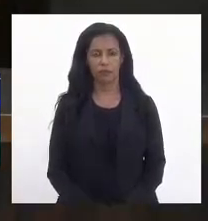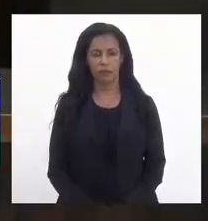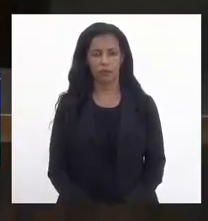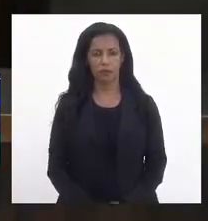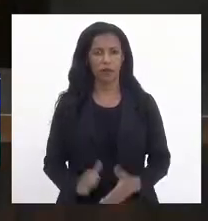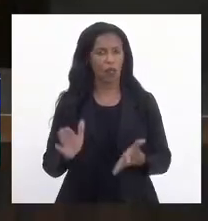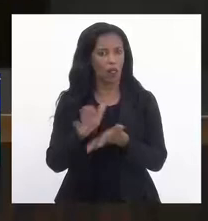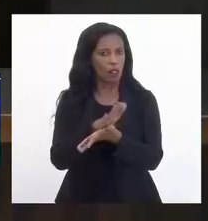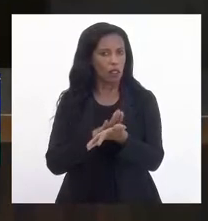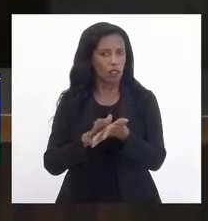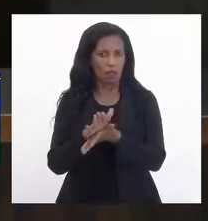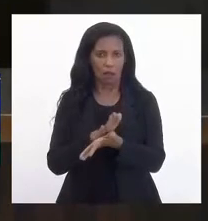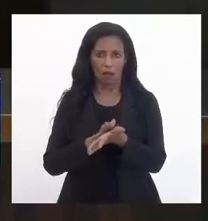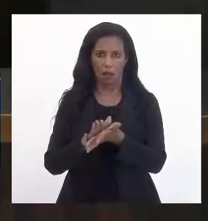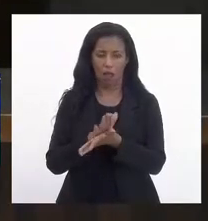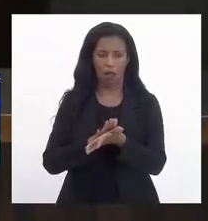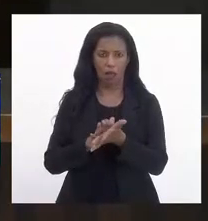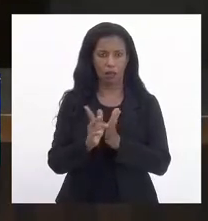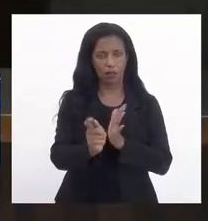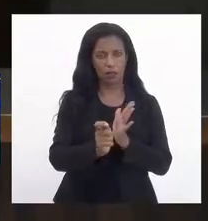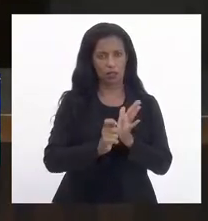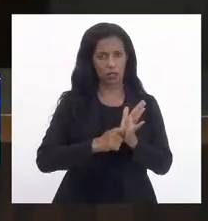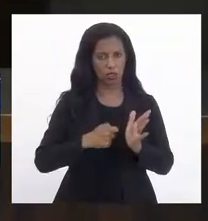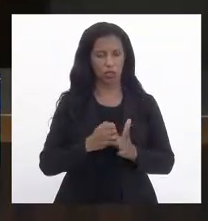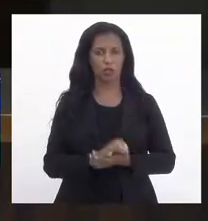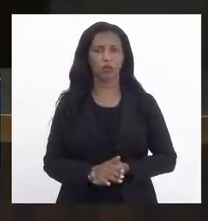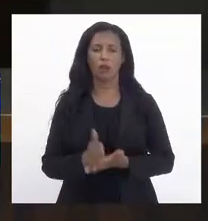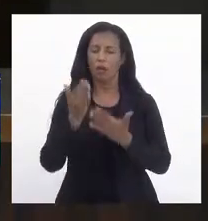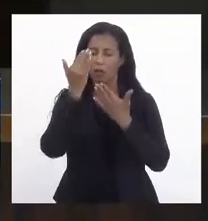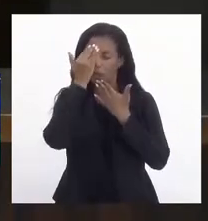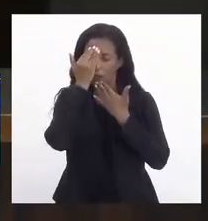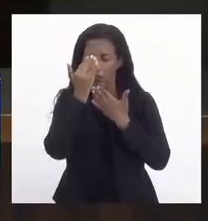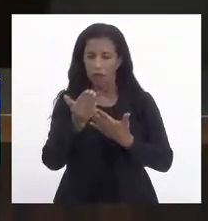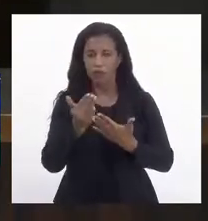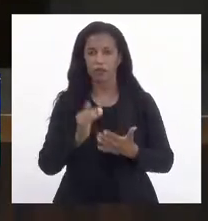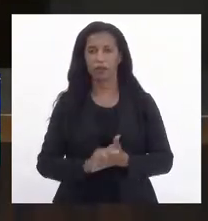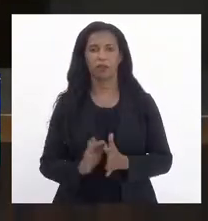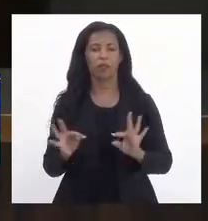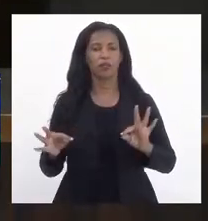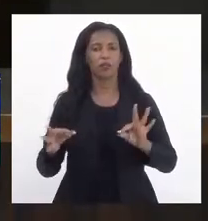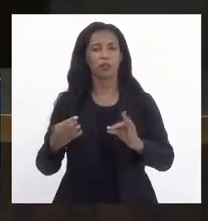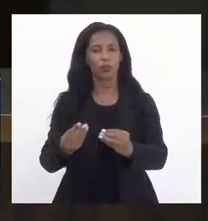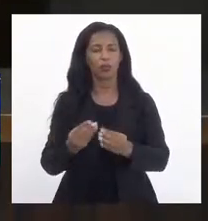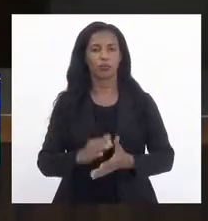Não havendo mais nenhum orador inscrito, agradeço